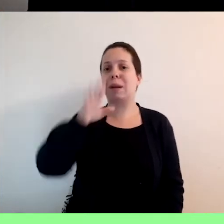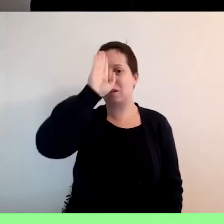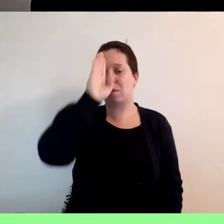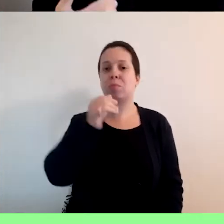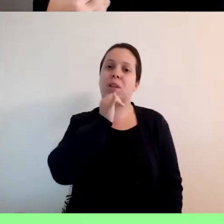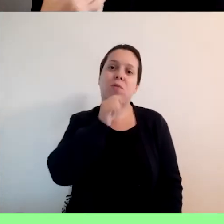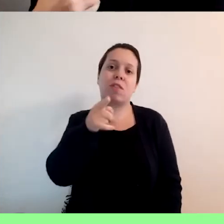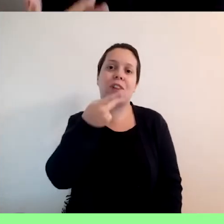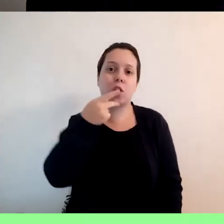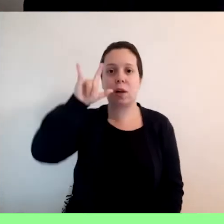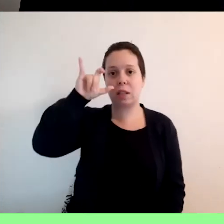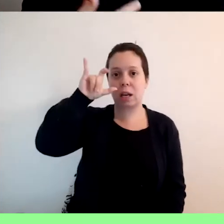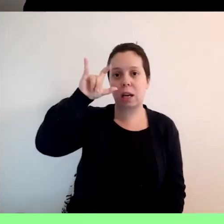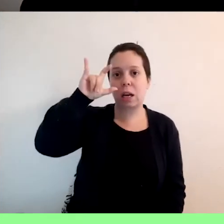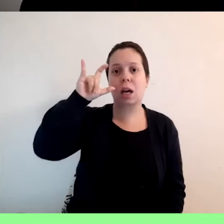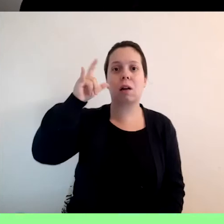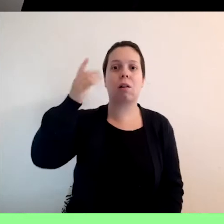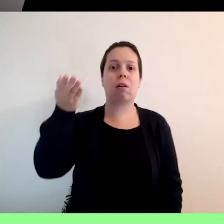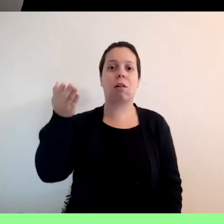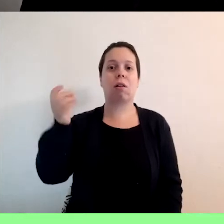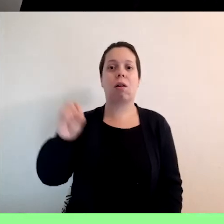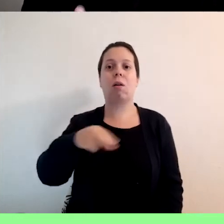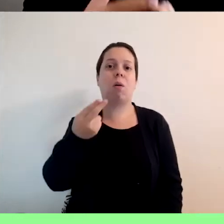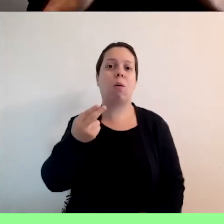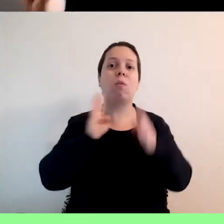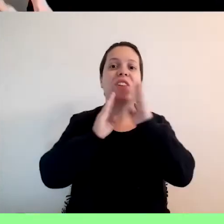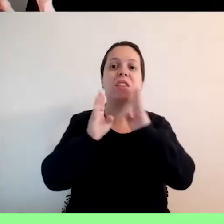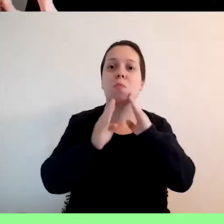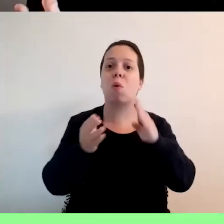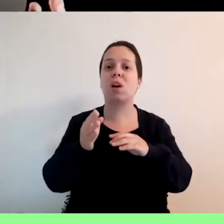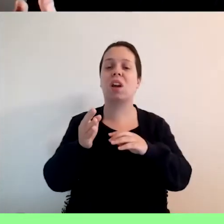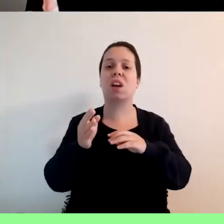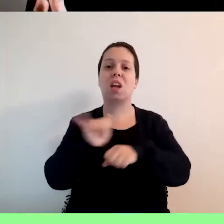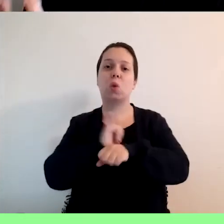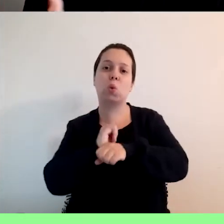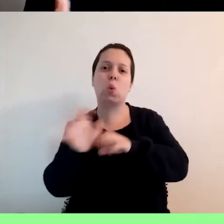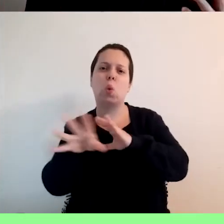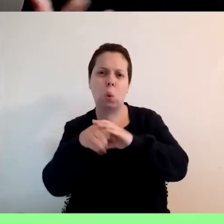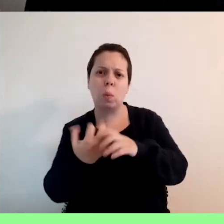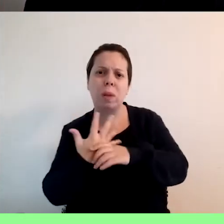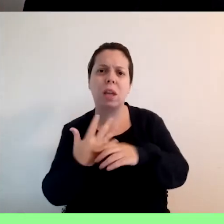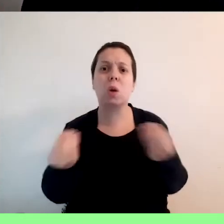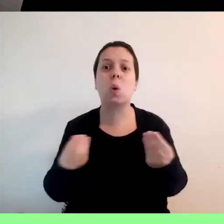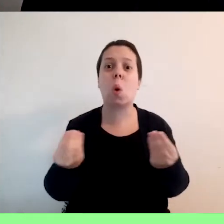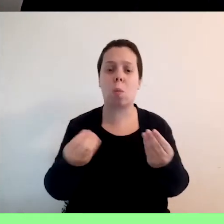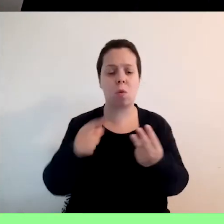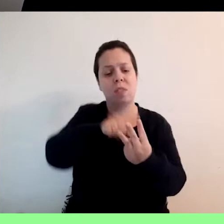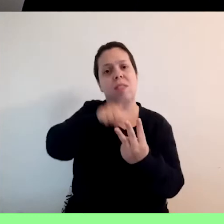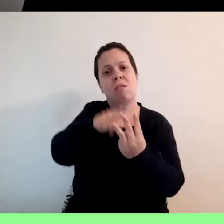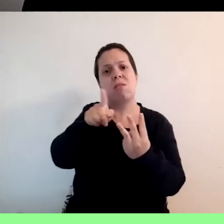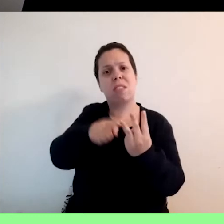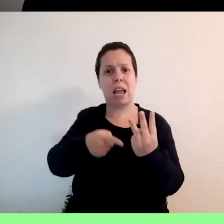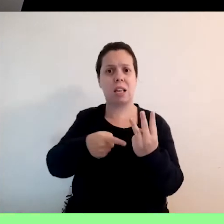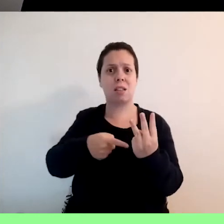exemplo, o Instagram, ou como que é o Facebook, ou o YouTube. Vamos pegar esses exemplos assim, dessas três plataformas que são